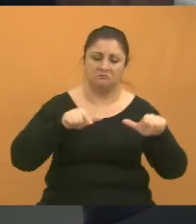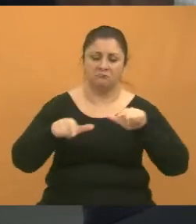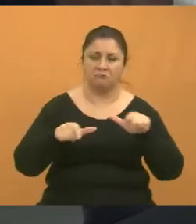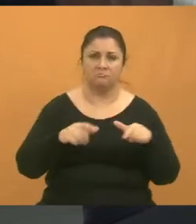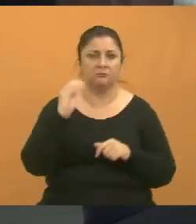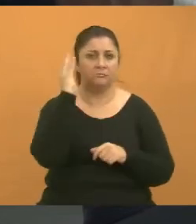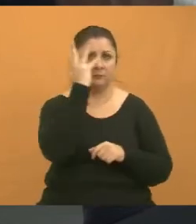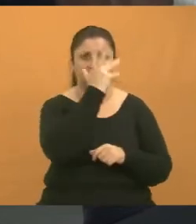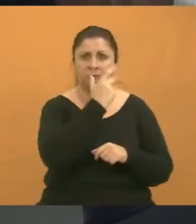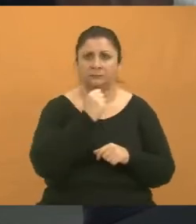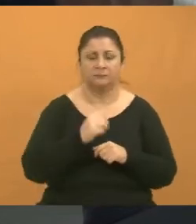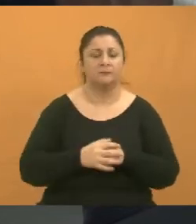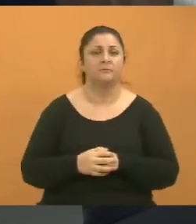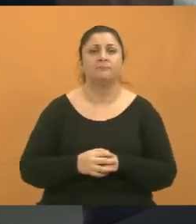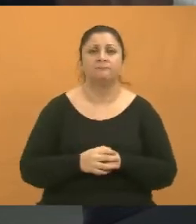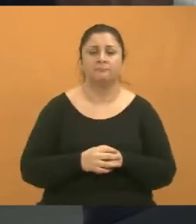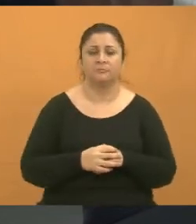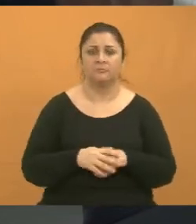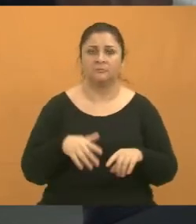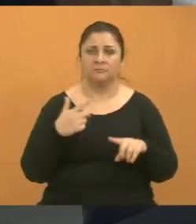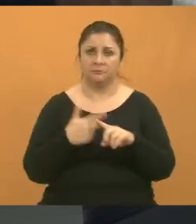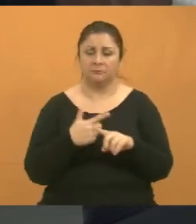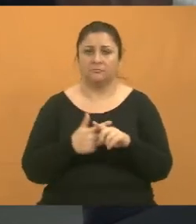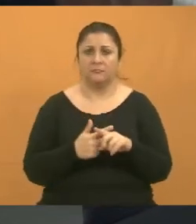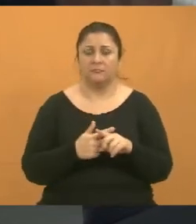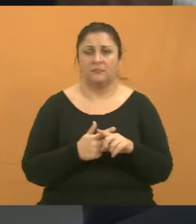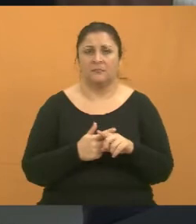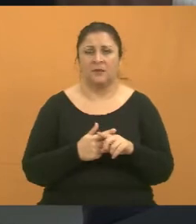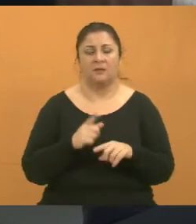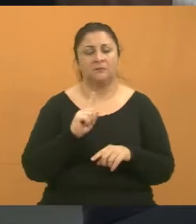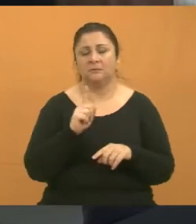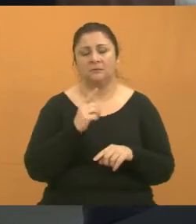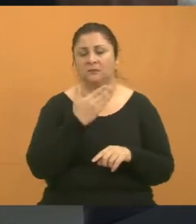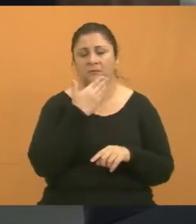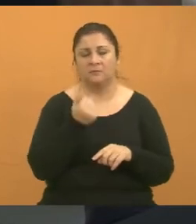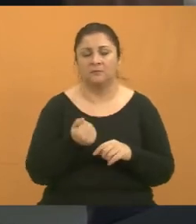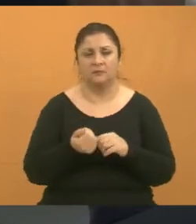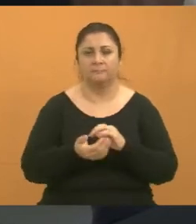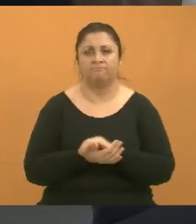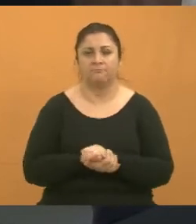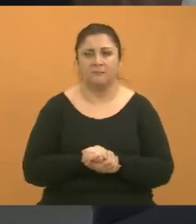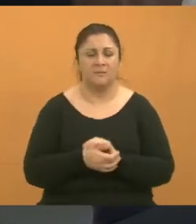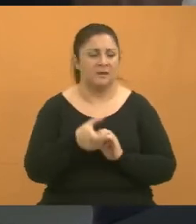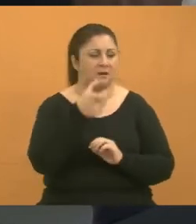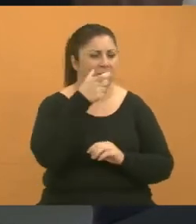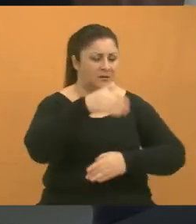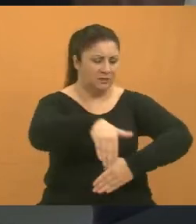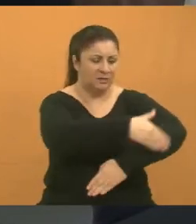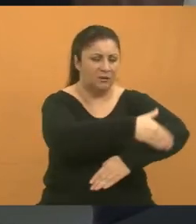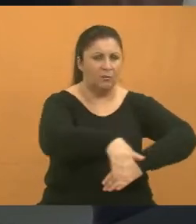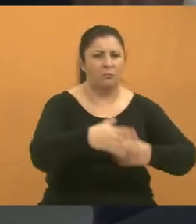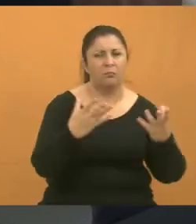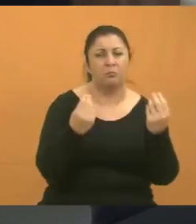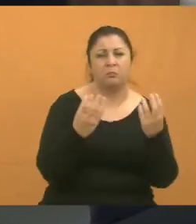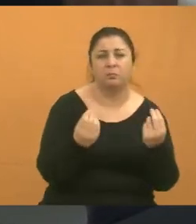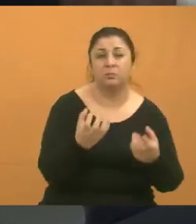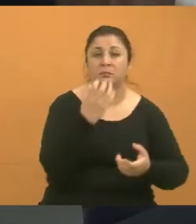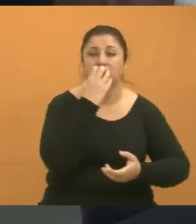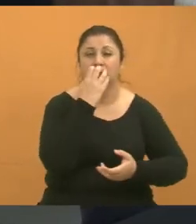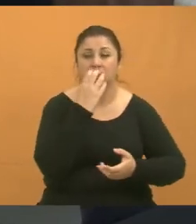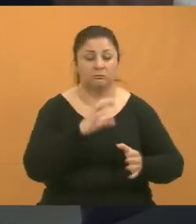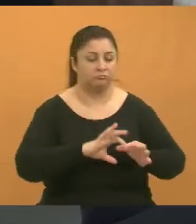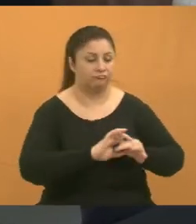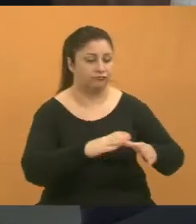vocês, porque a gente sabe que não é fácil. A gente vê tanto animal na rua, tantos cachorros na